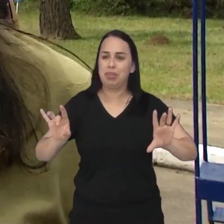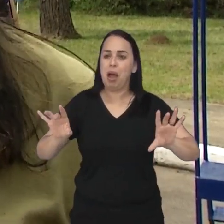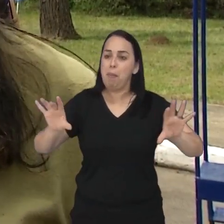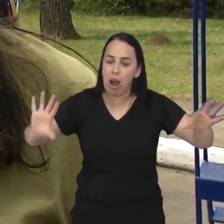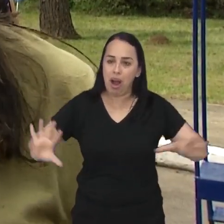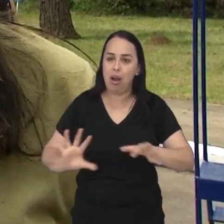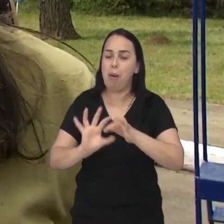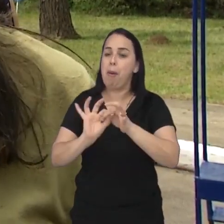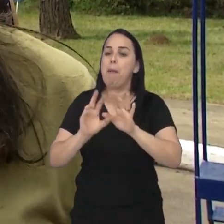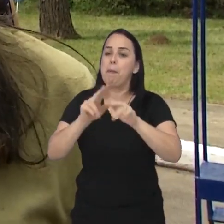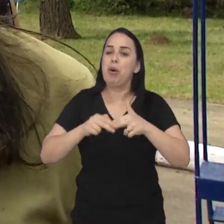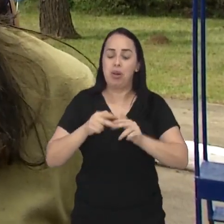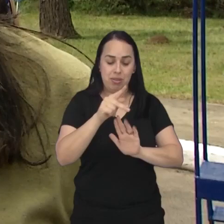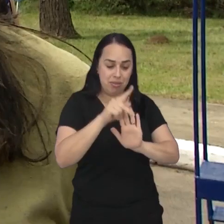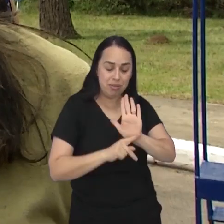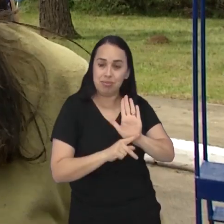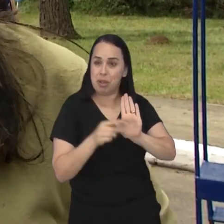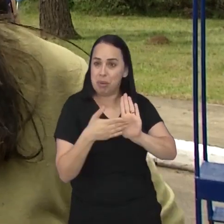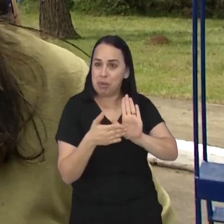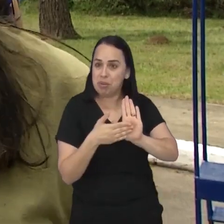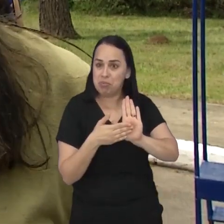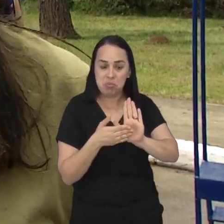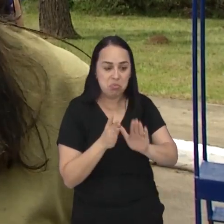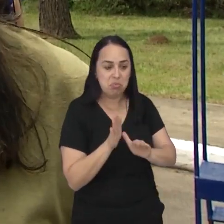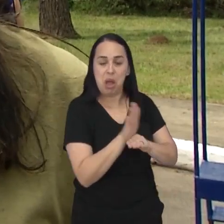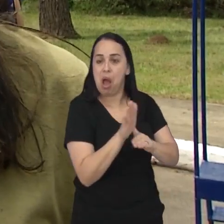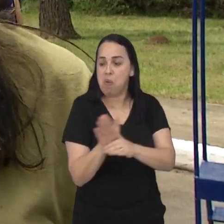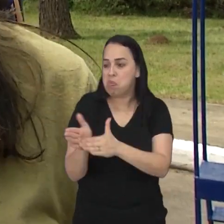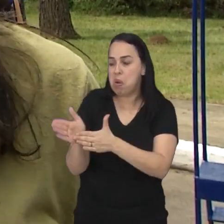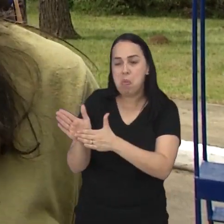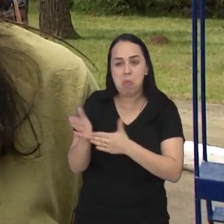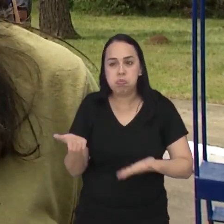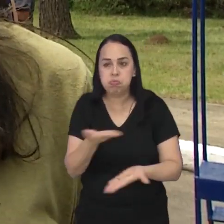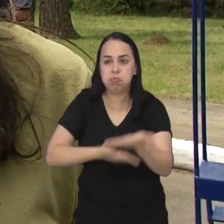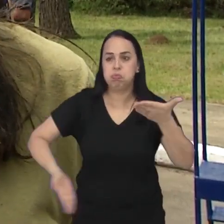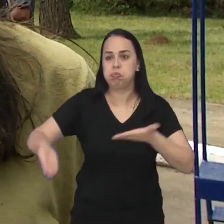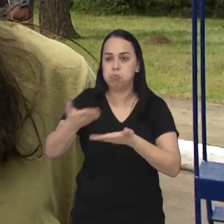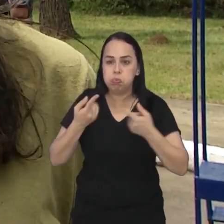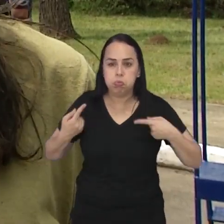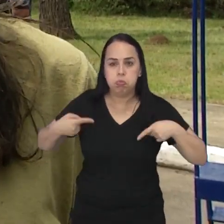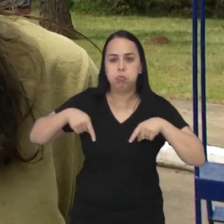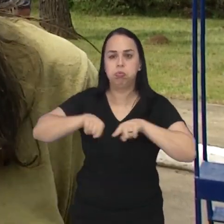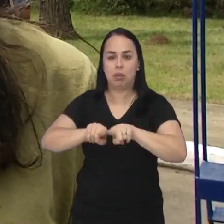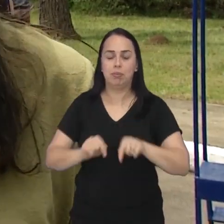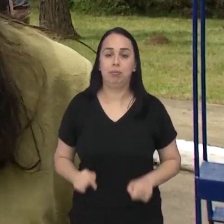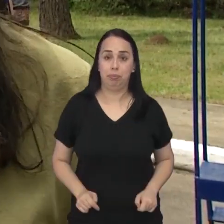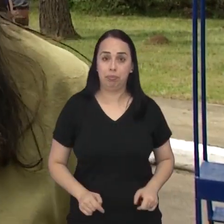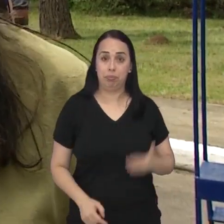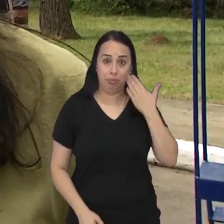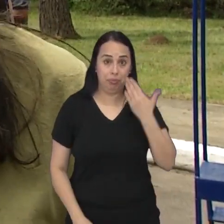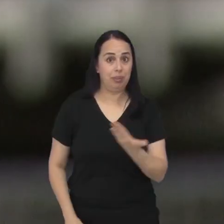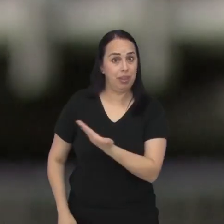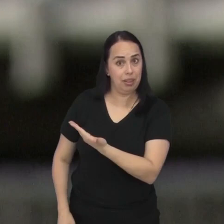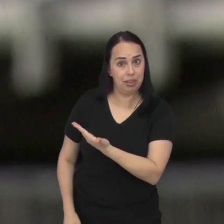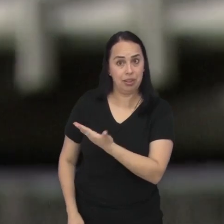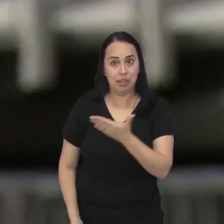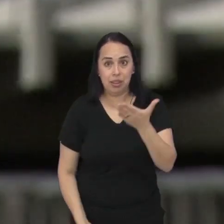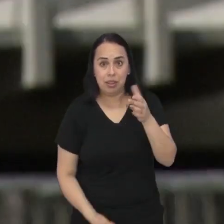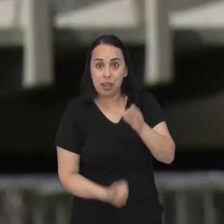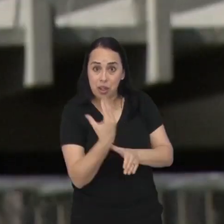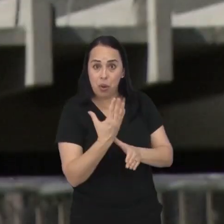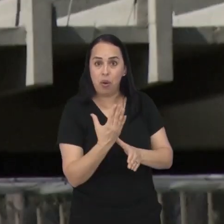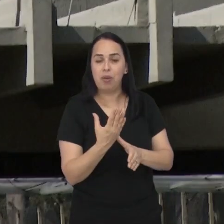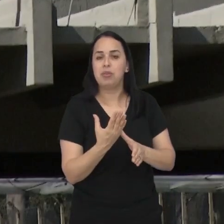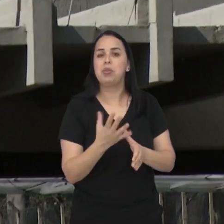entre pessoas. Esse projeto colocou as 3 instituições para trabalhar de maneira muito intimamente conectada. O